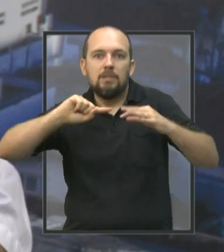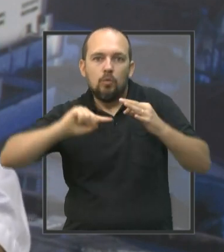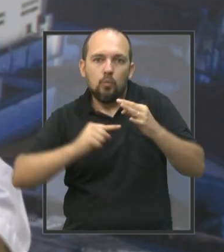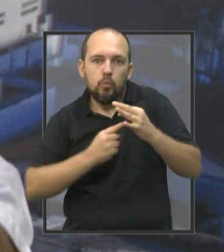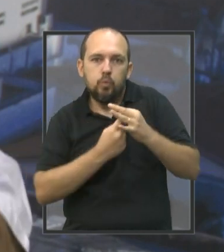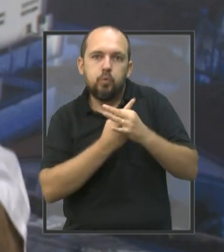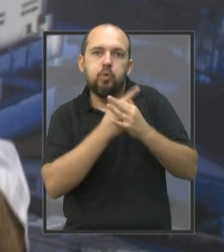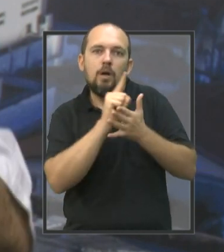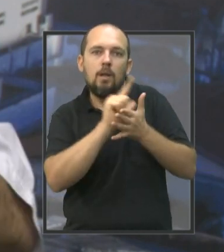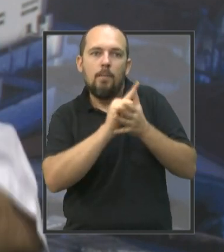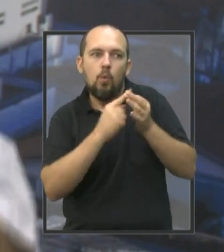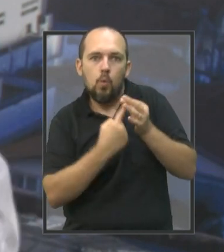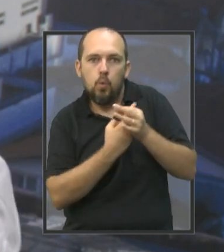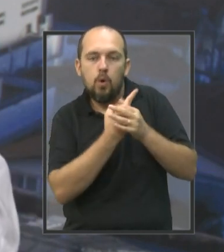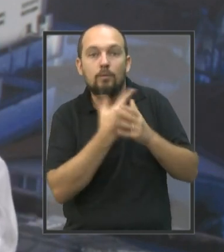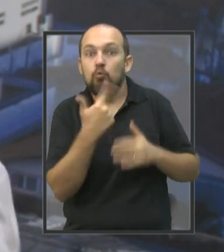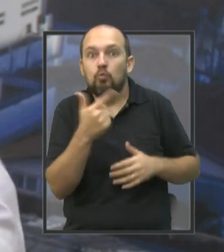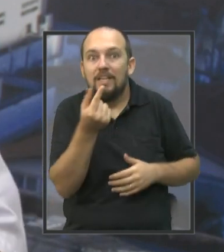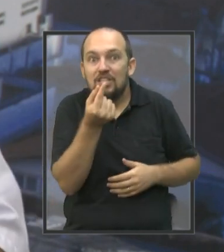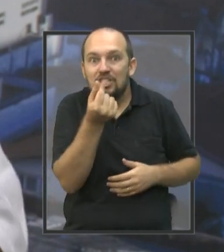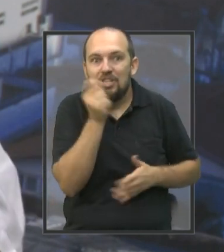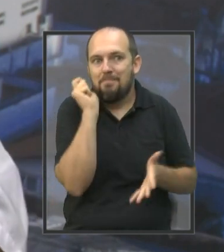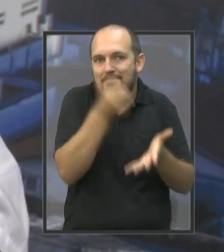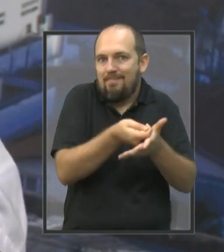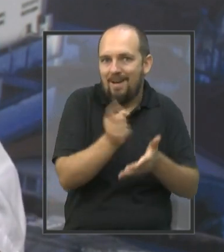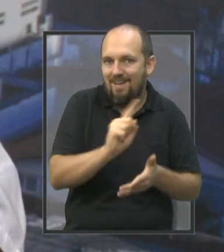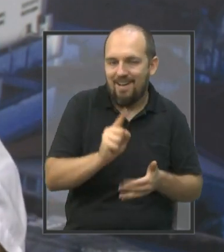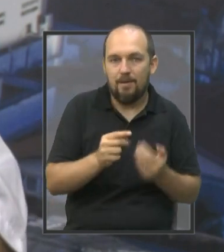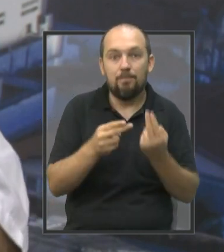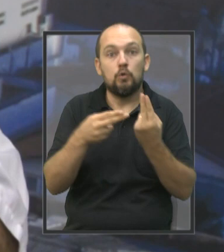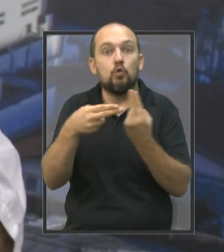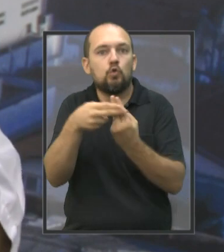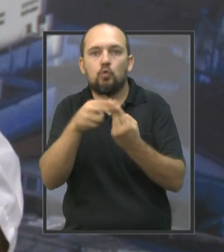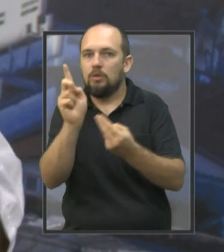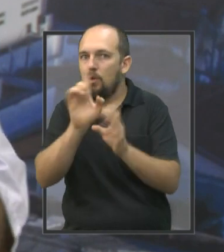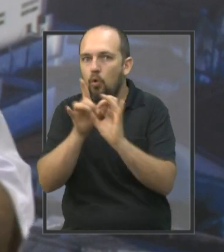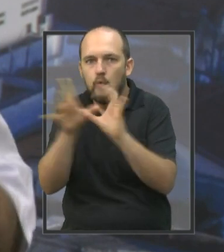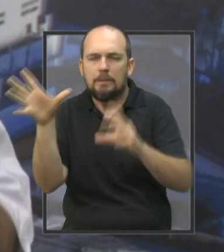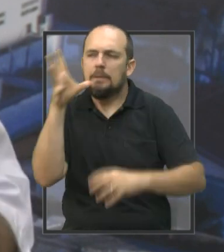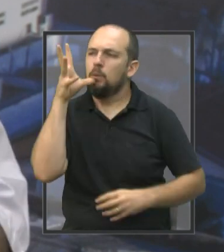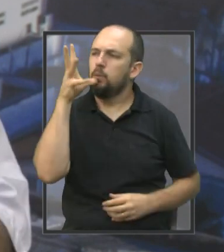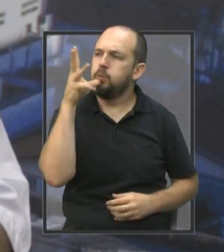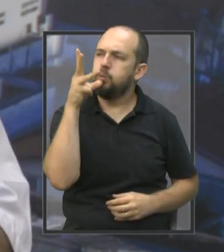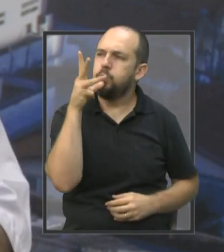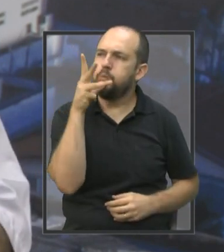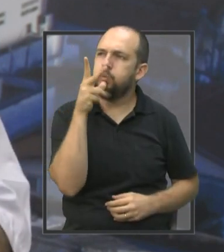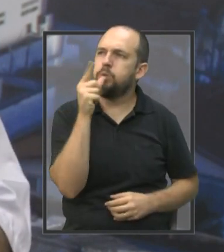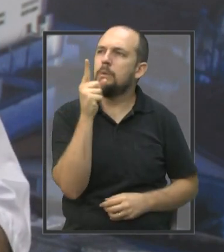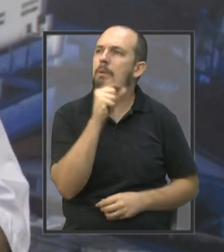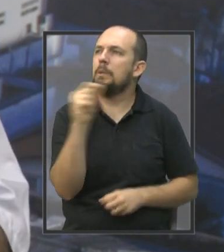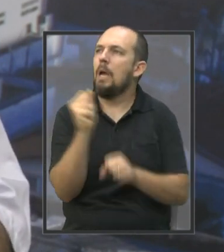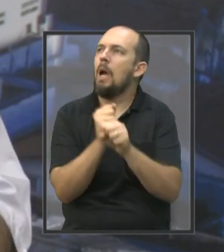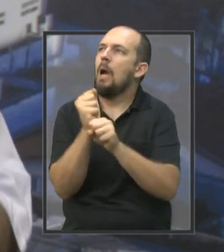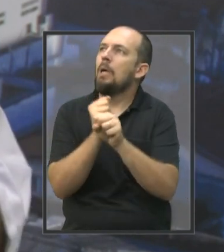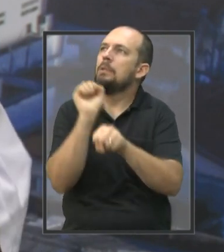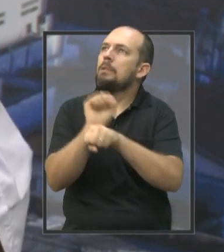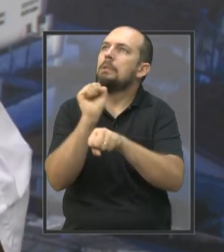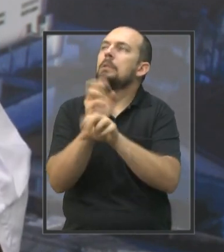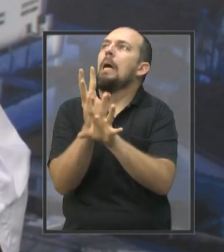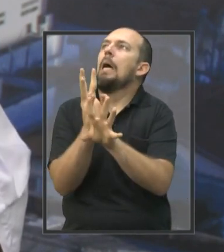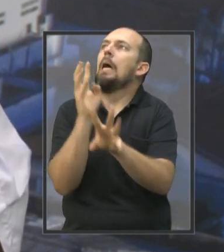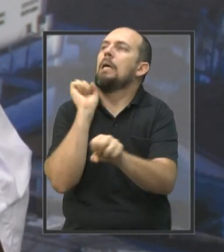pagar, o SUS não autoriza, demora um século e a pessoa está angustiada,